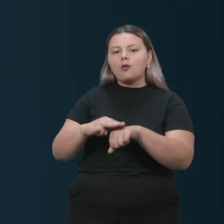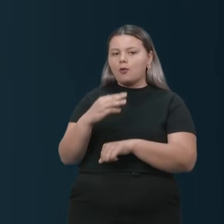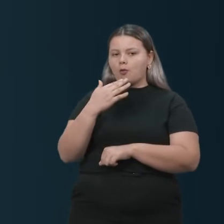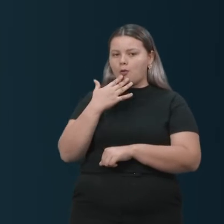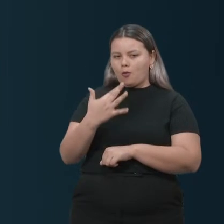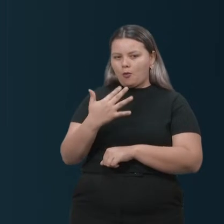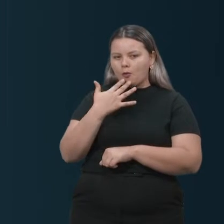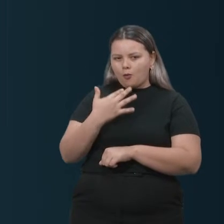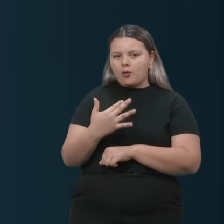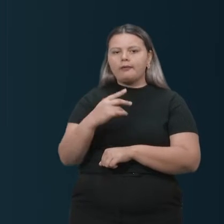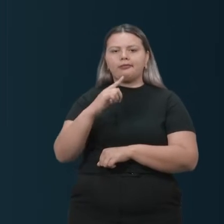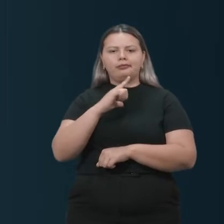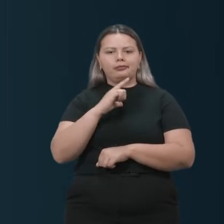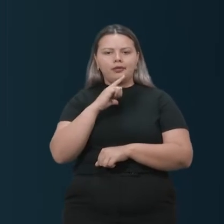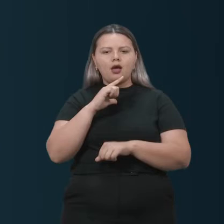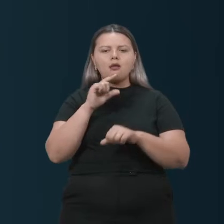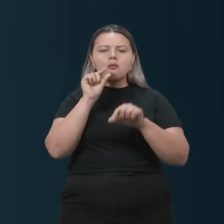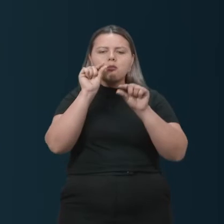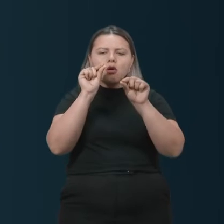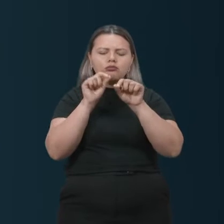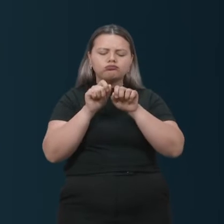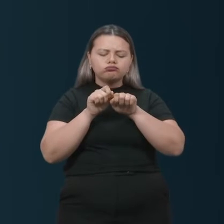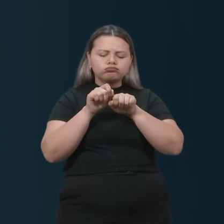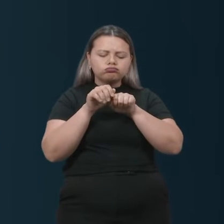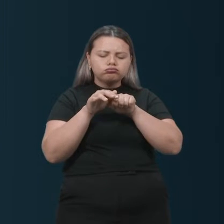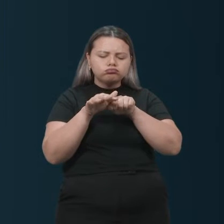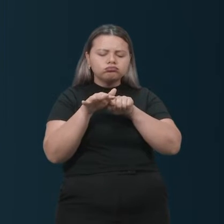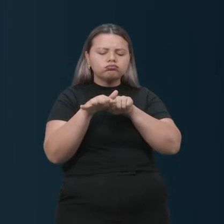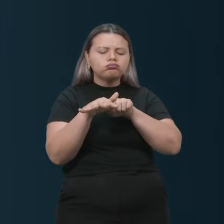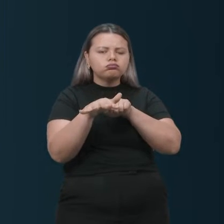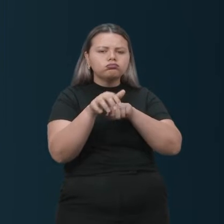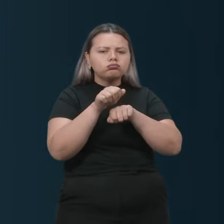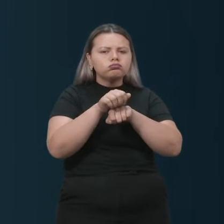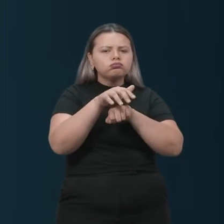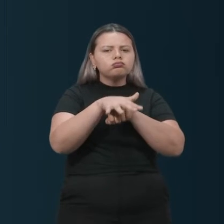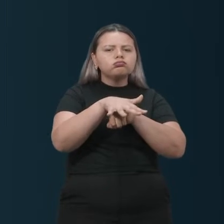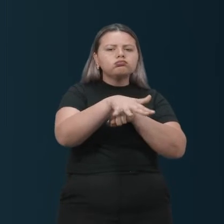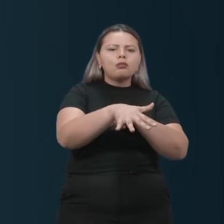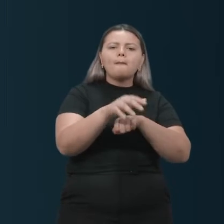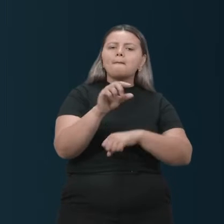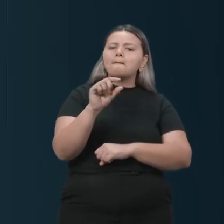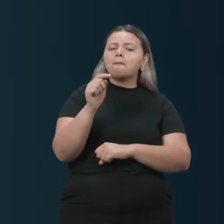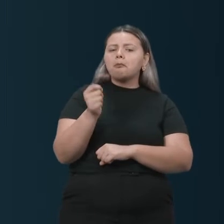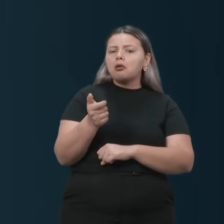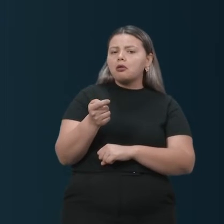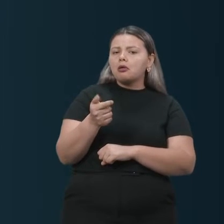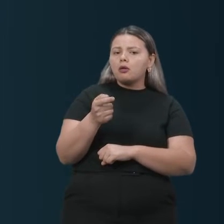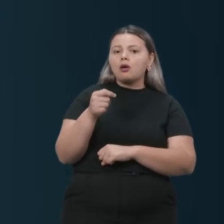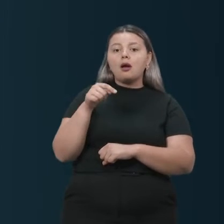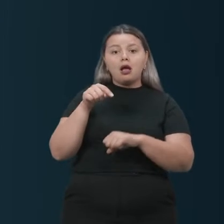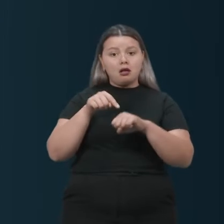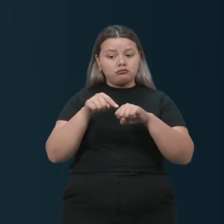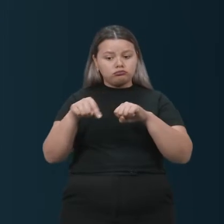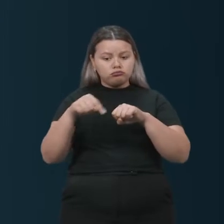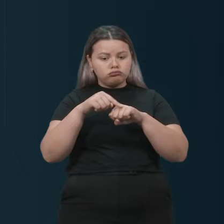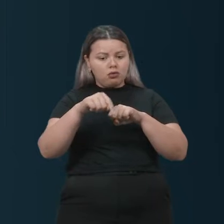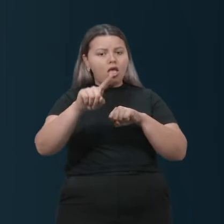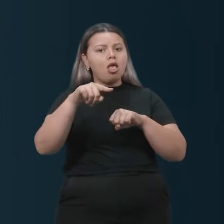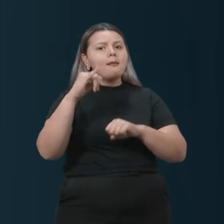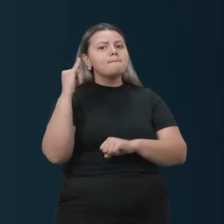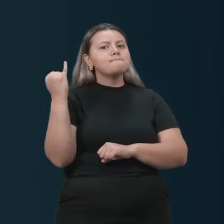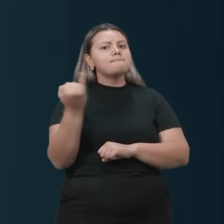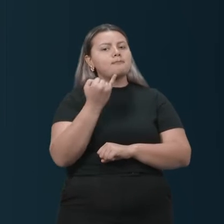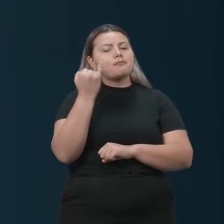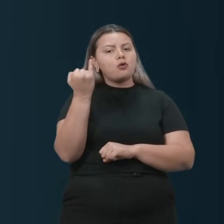alguns prolongamentos e esses prolongamentos são importantes para a função dessas células. Elas têm